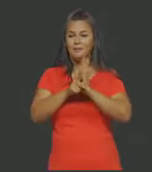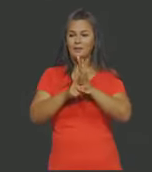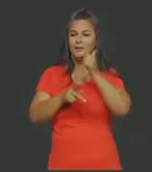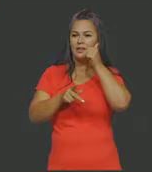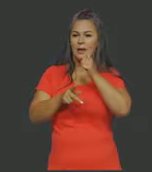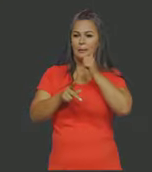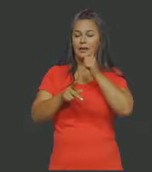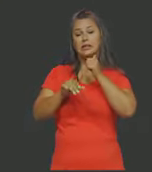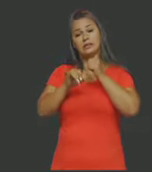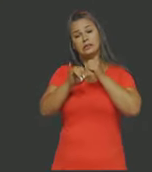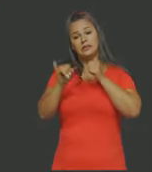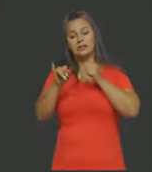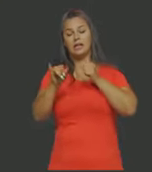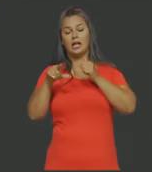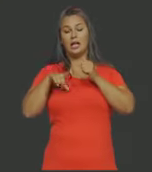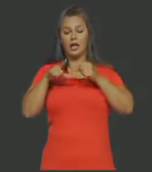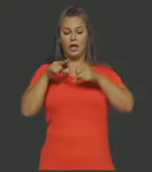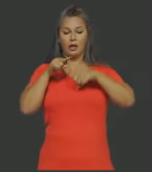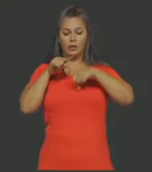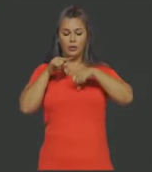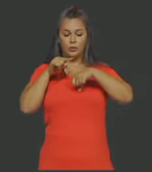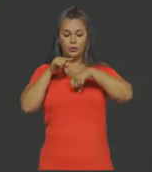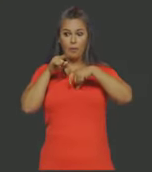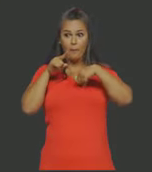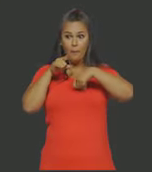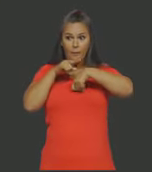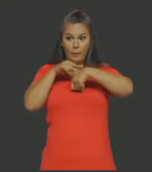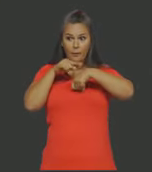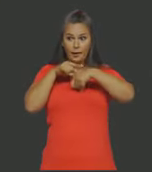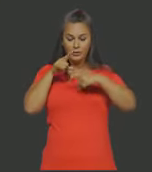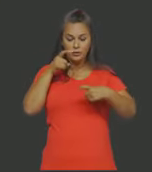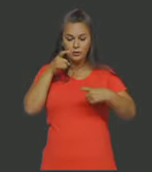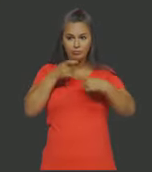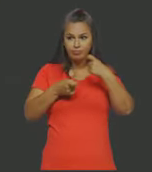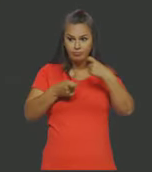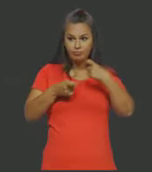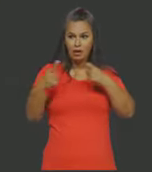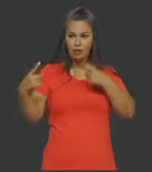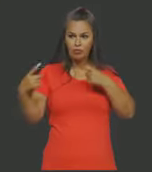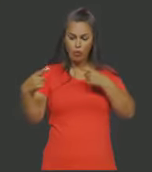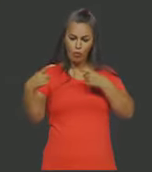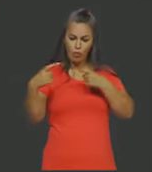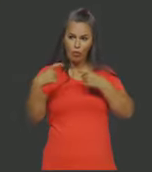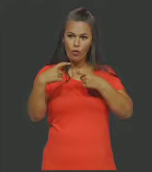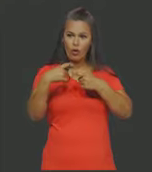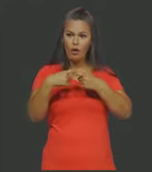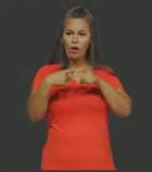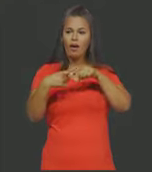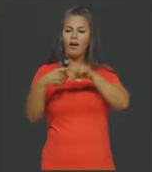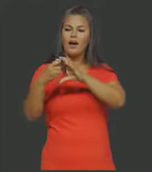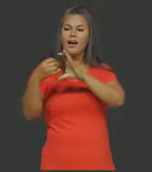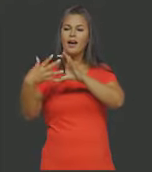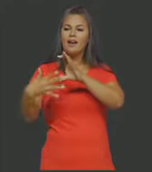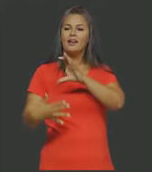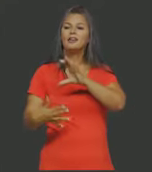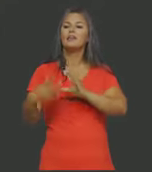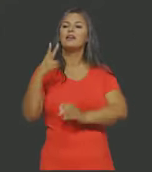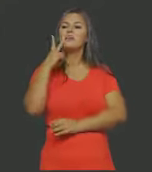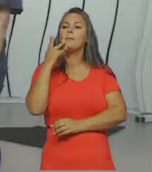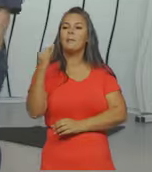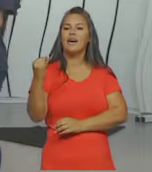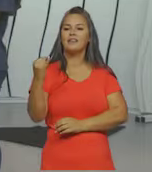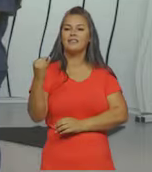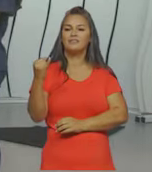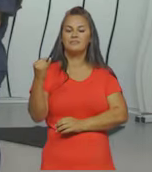DNA dos dois e vai formar, então, o bebê com todas as suas características, tá? Então, essa célula é importantíssima por carregar o